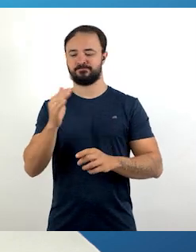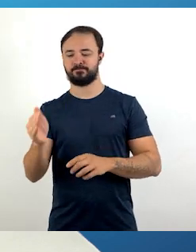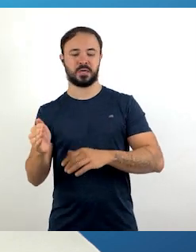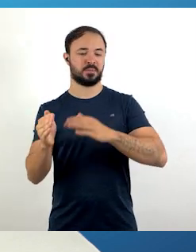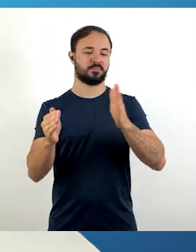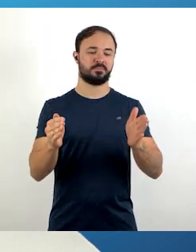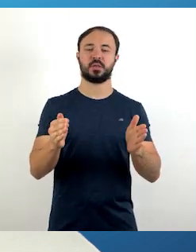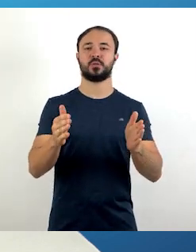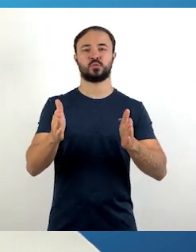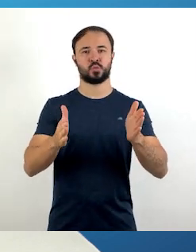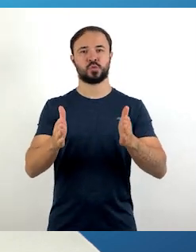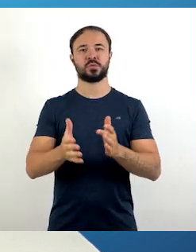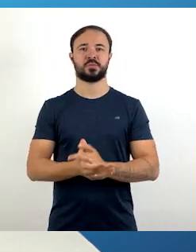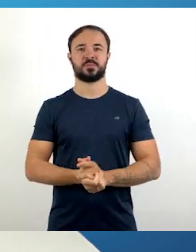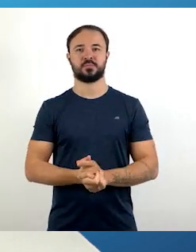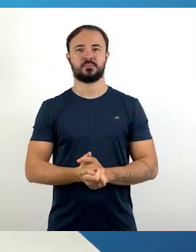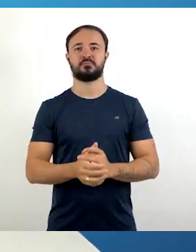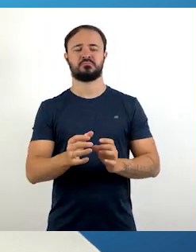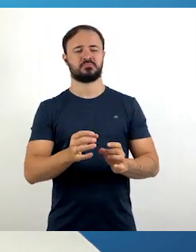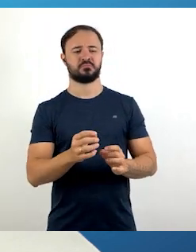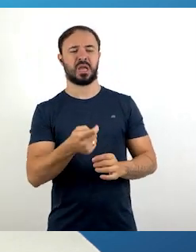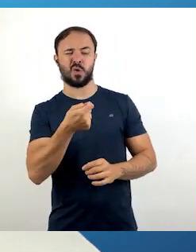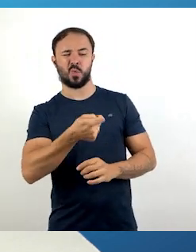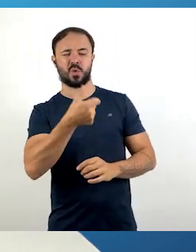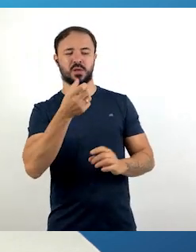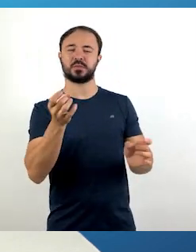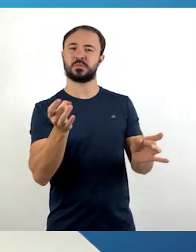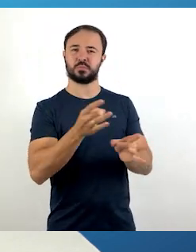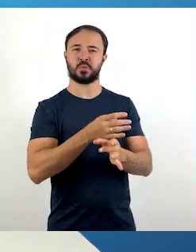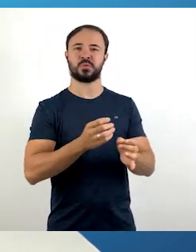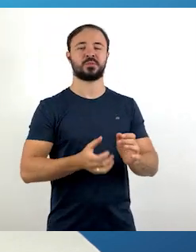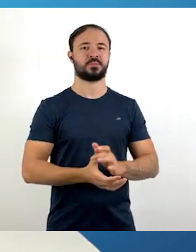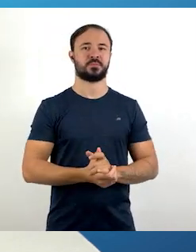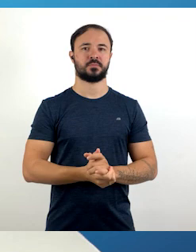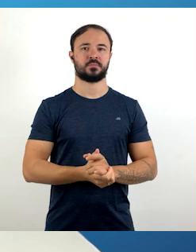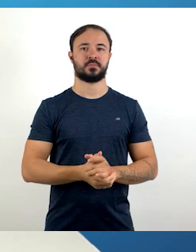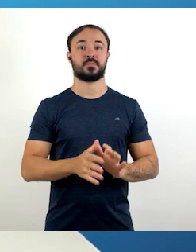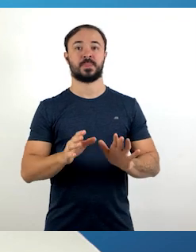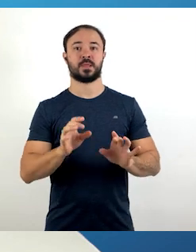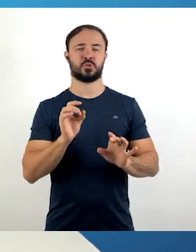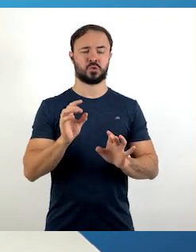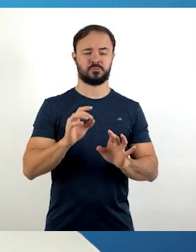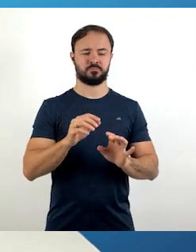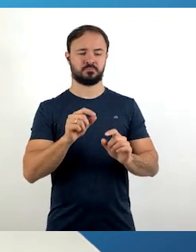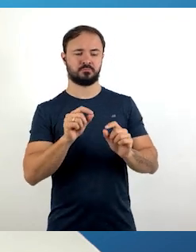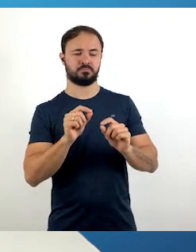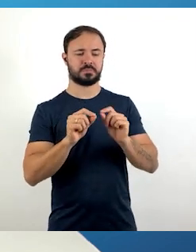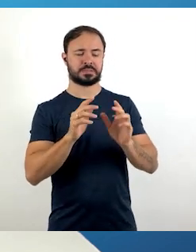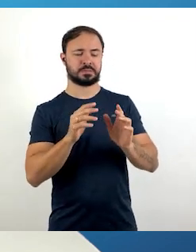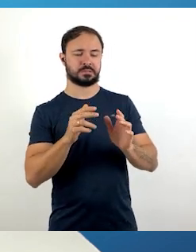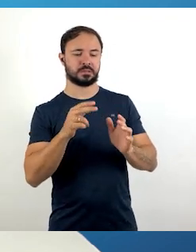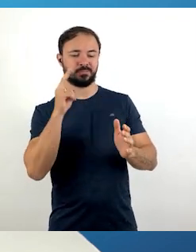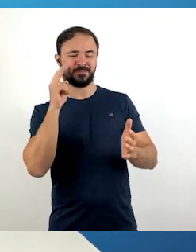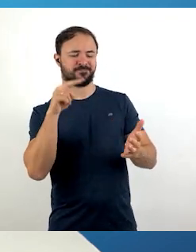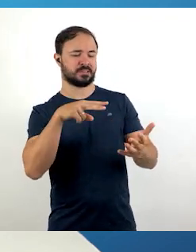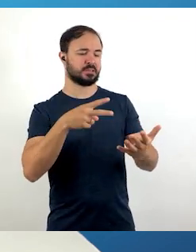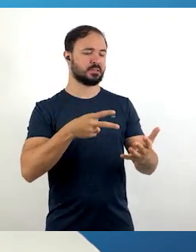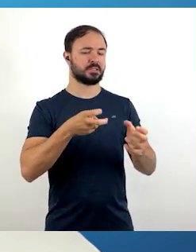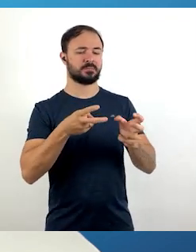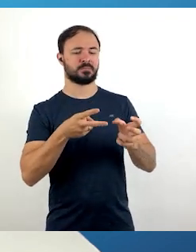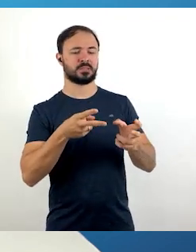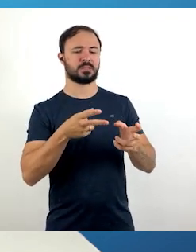forma, nossa locomotiva já está praticamente pronta. Por uma questão de estética, ficar um pouco mais próximo